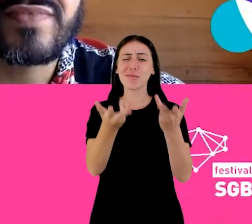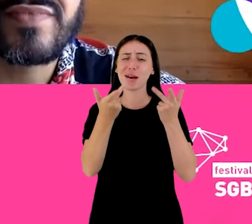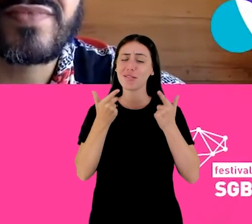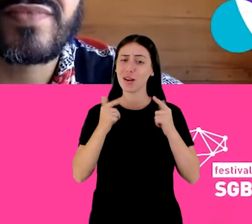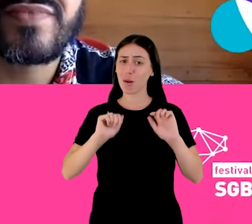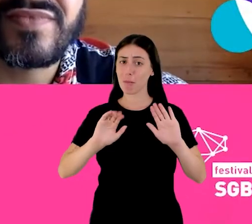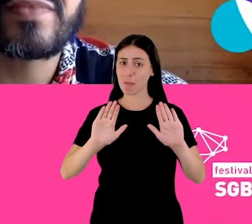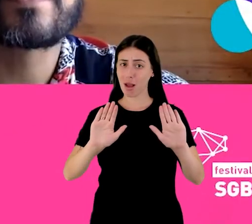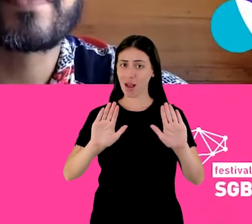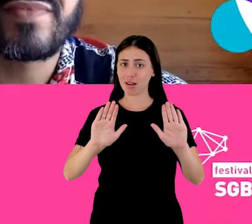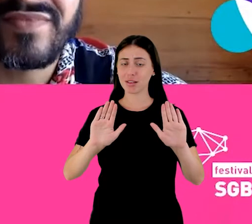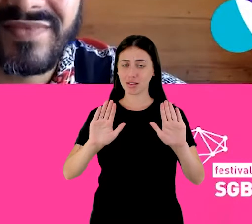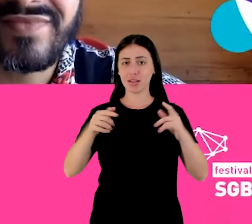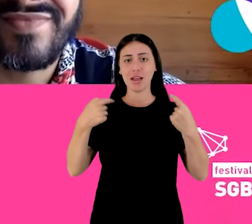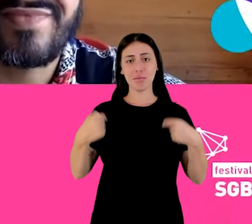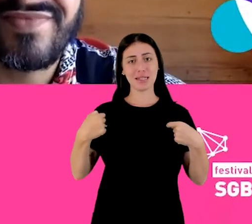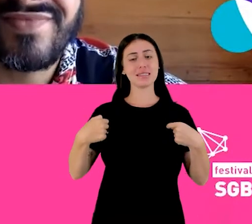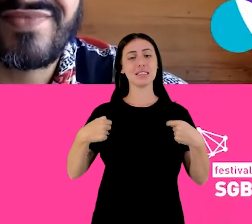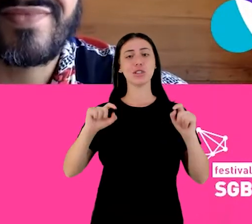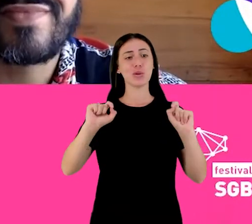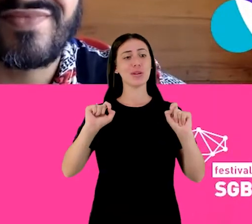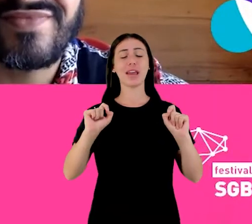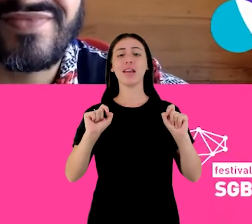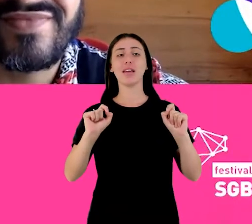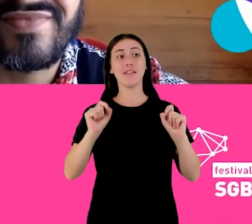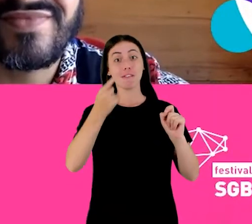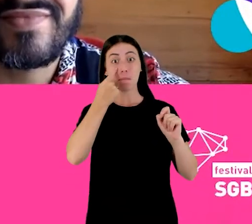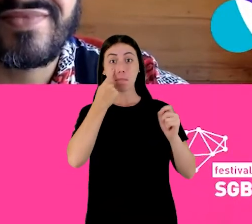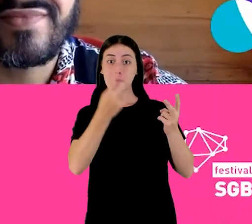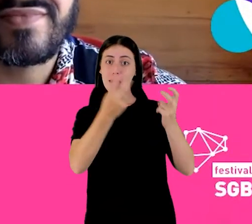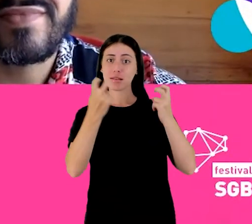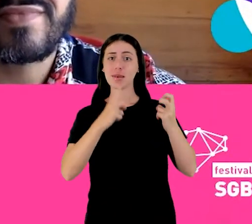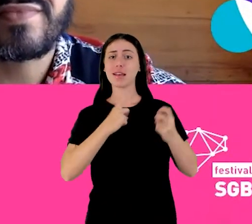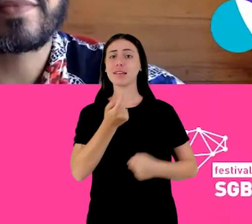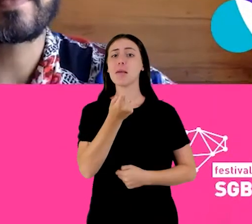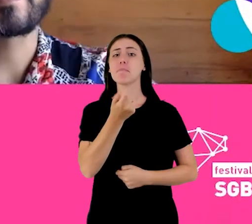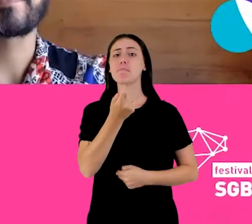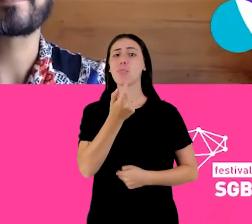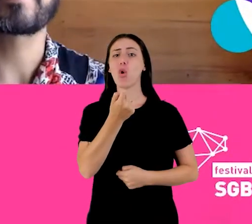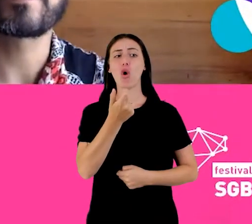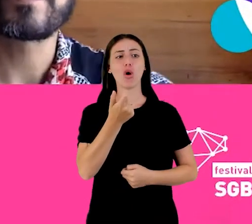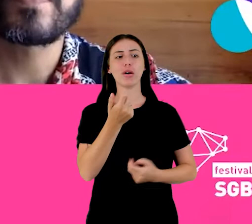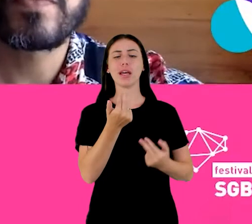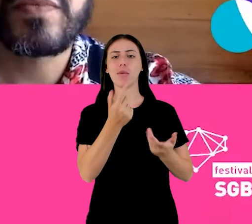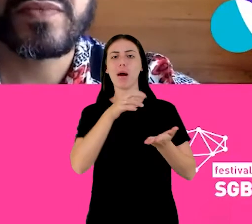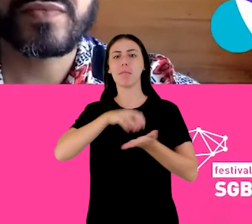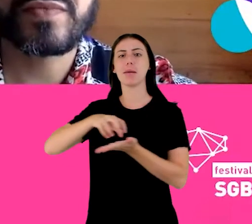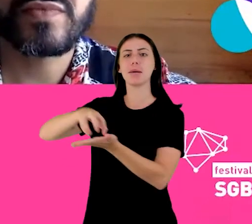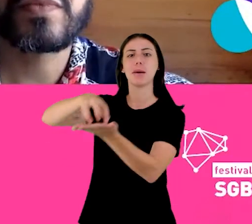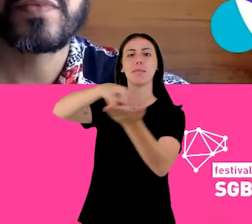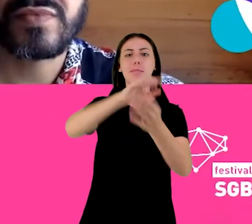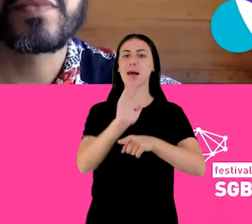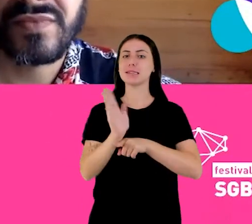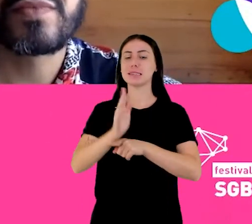outra dimensão. Eu acho que essa experiência é maravilhosa. Só que a gente tem uma distribuição bem precária de cinema